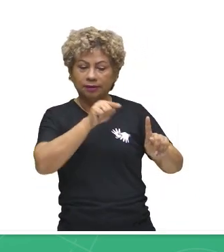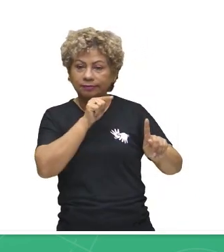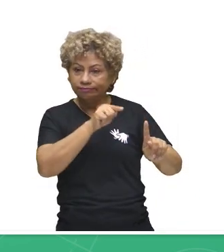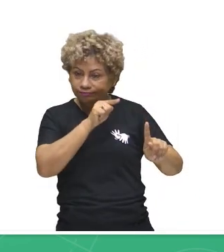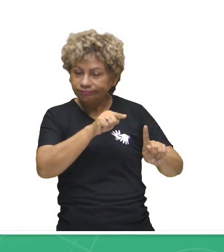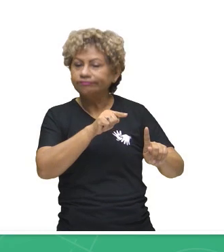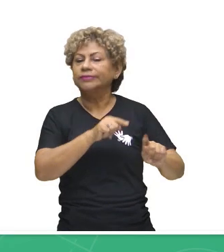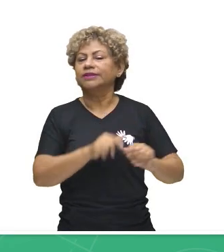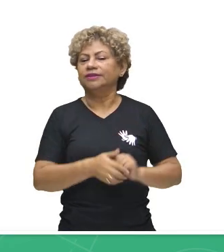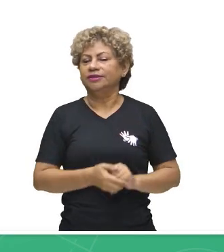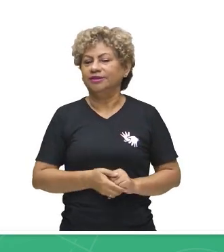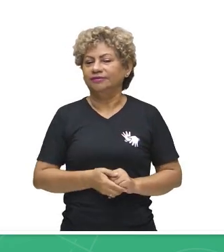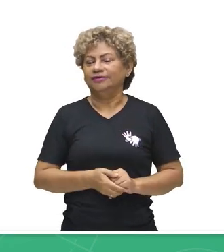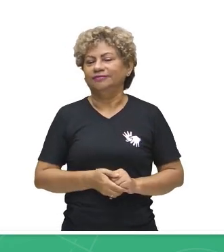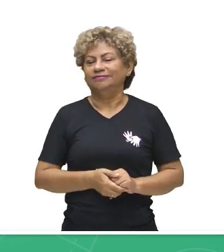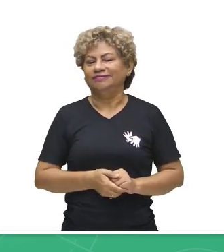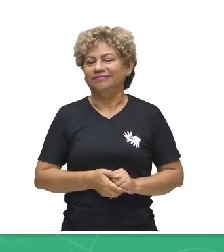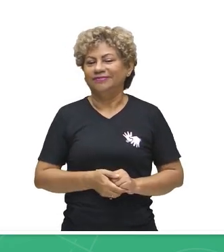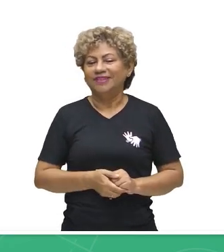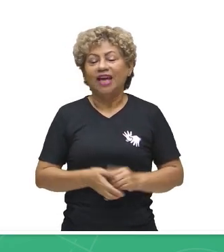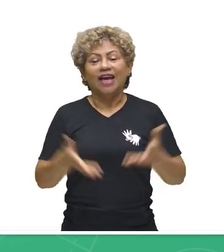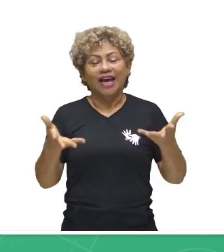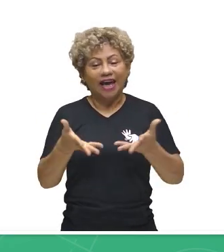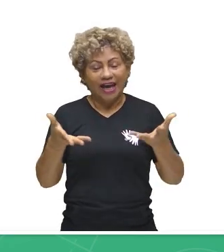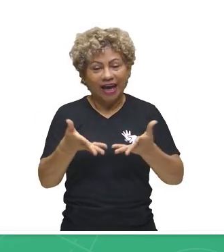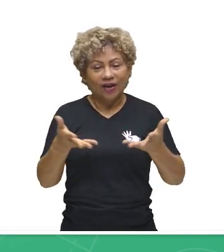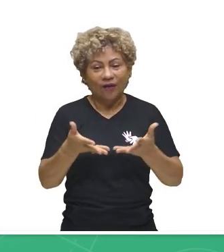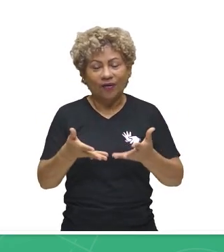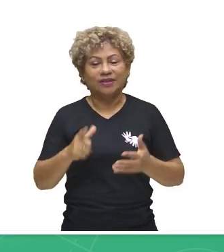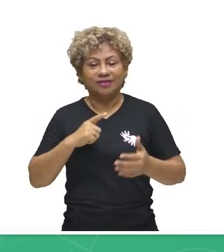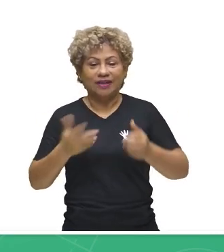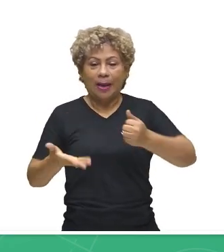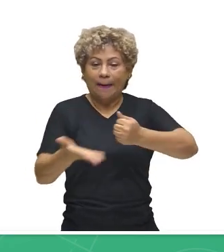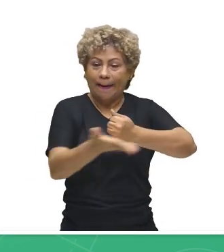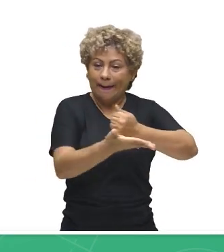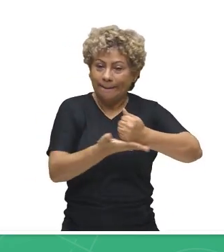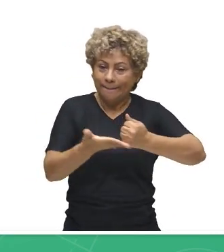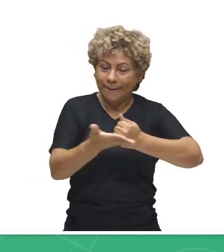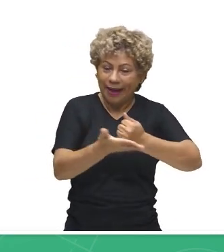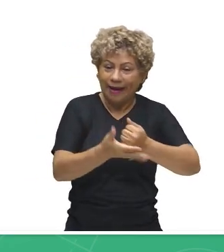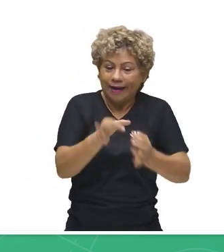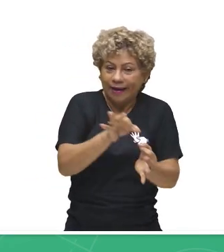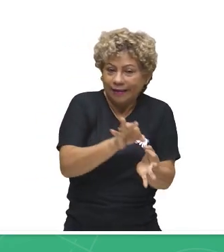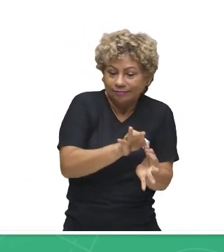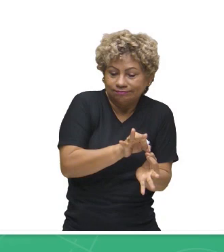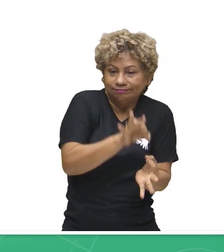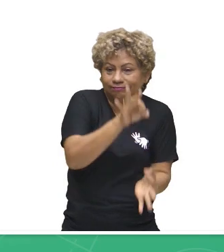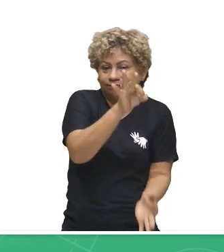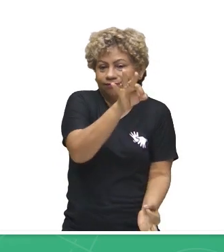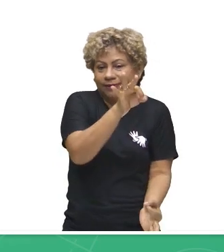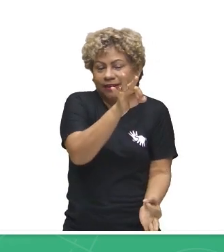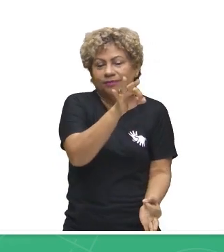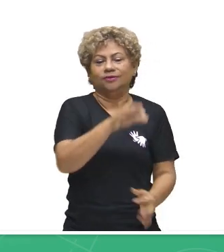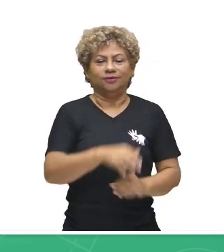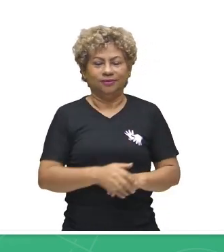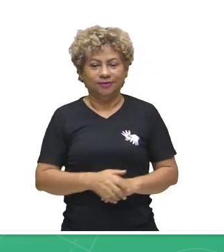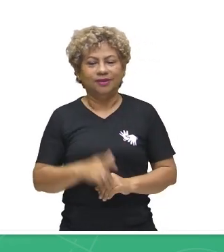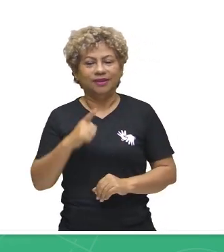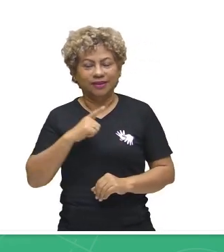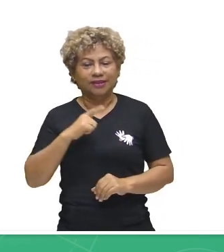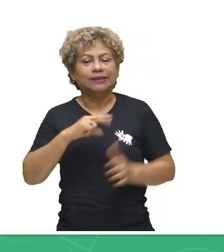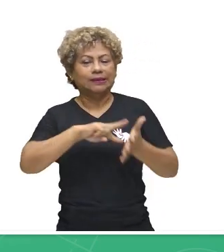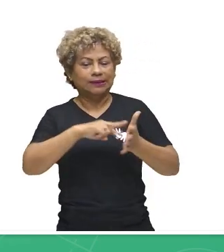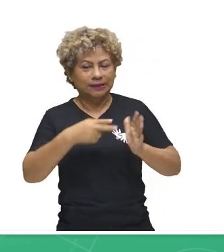do retângulo. E temos aí base vezes a altura, que representa quem? A variação